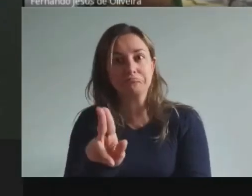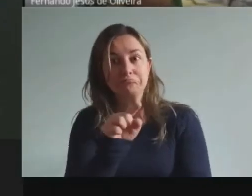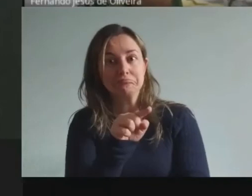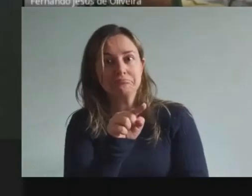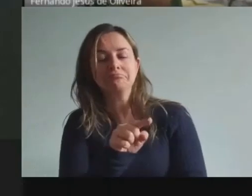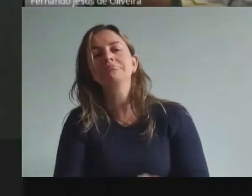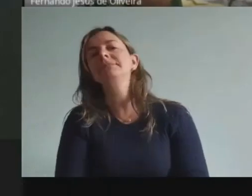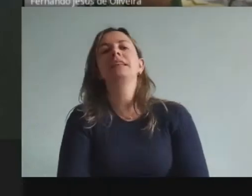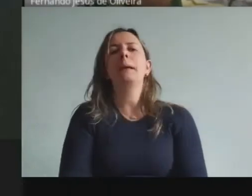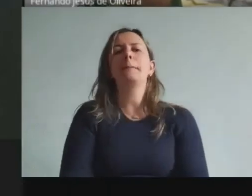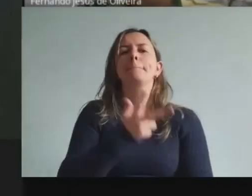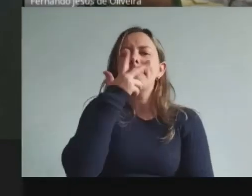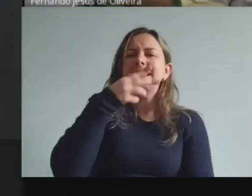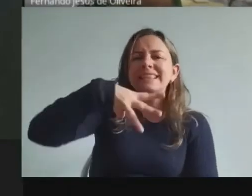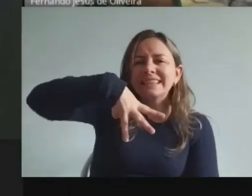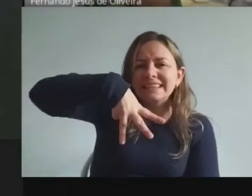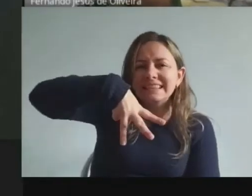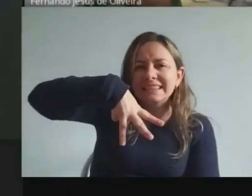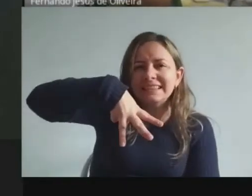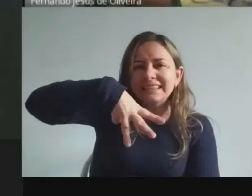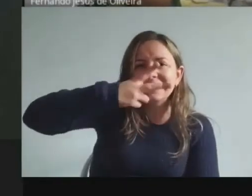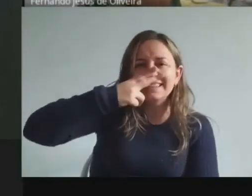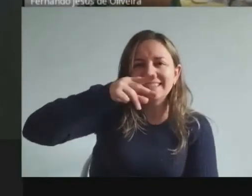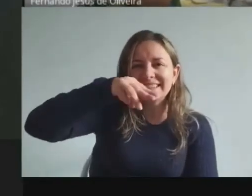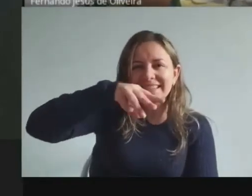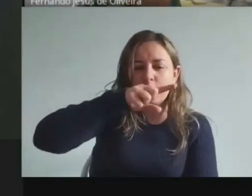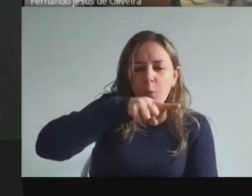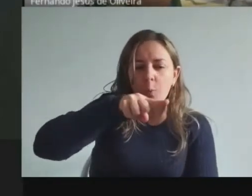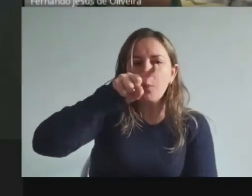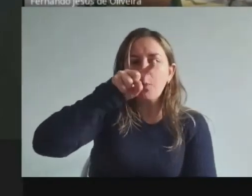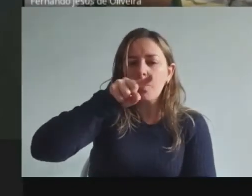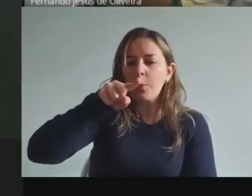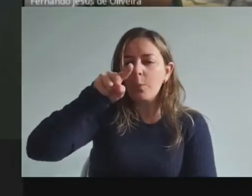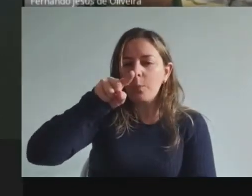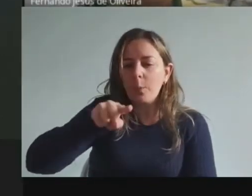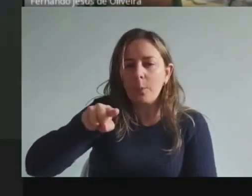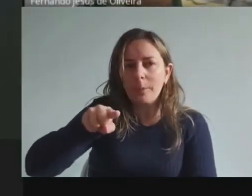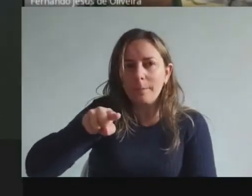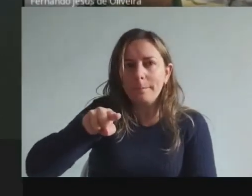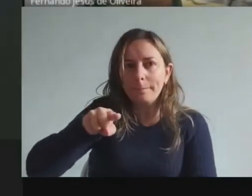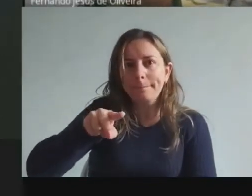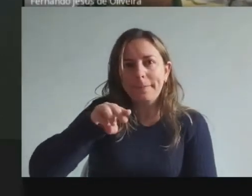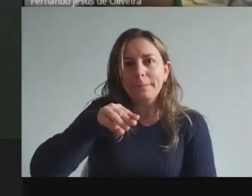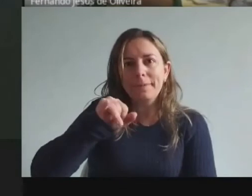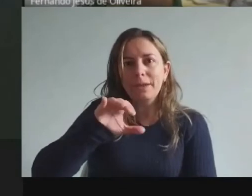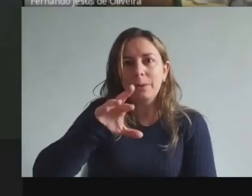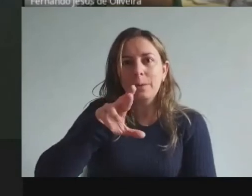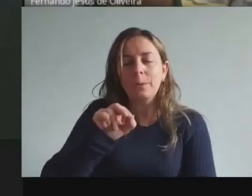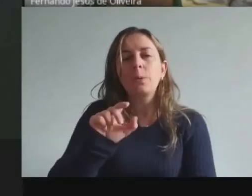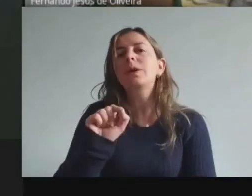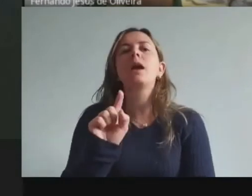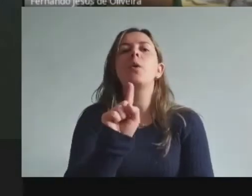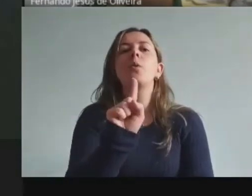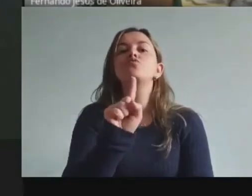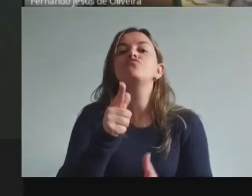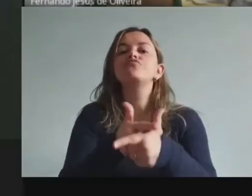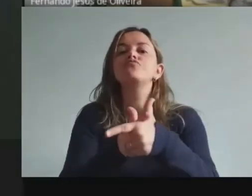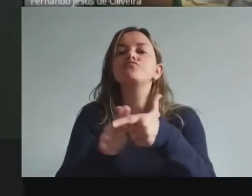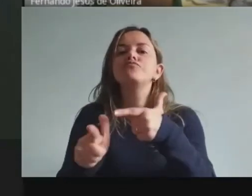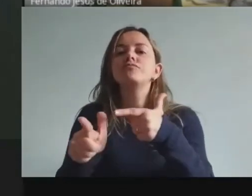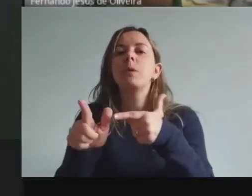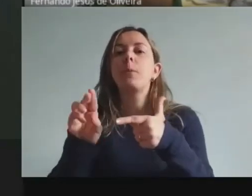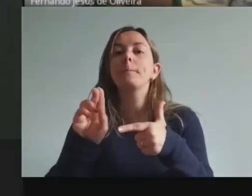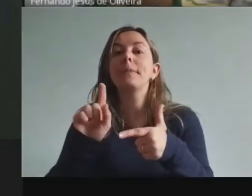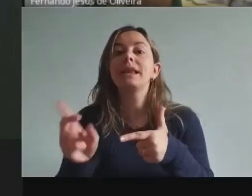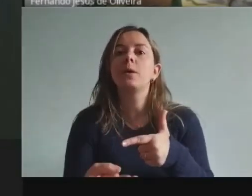Um micrômetro é um milionésimo do metro. Um micro é um milionésimo. Por isso que é